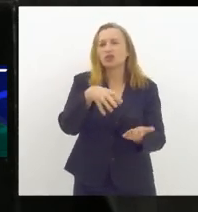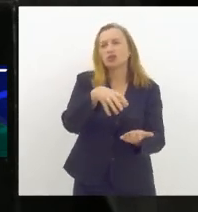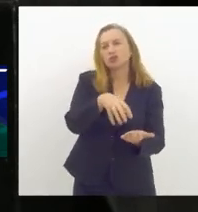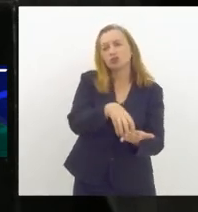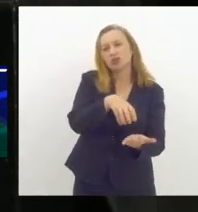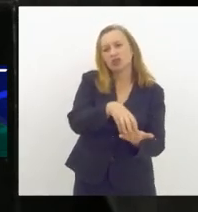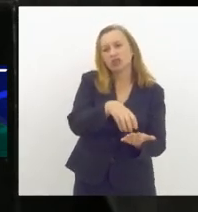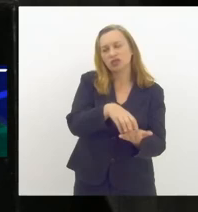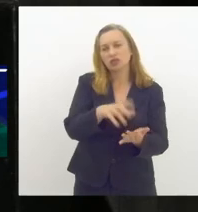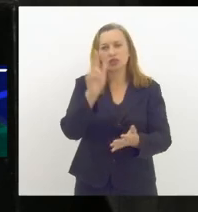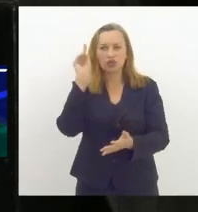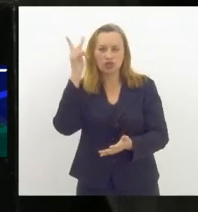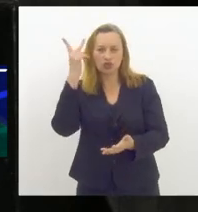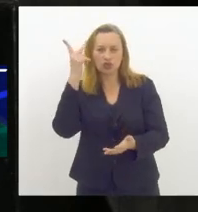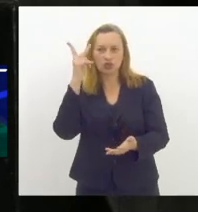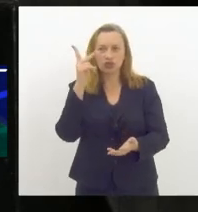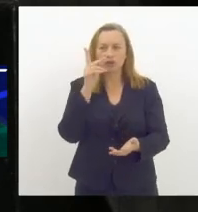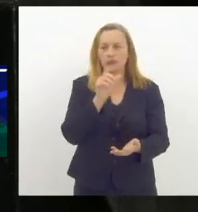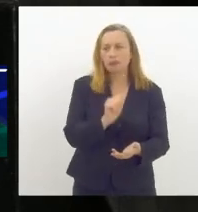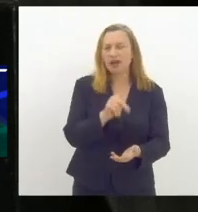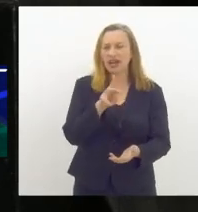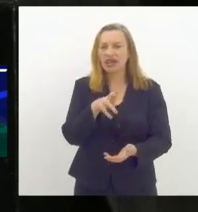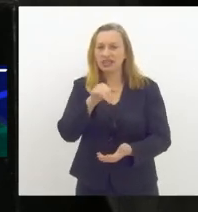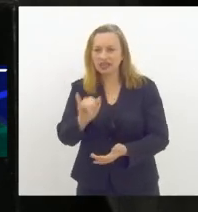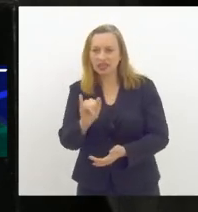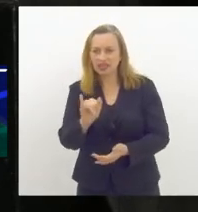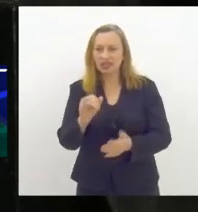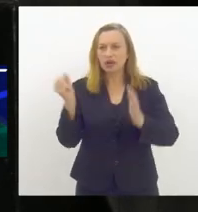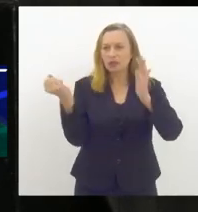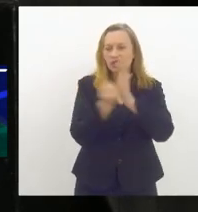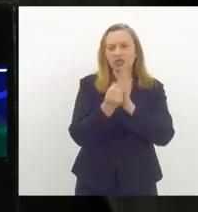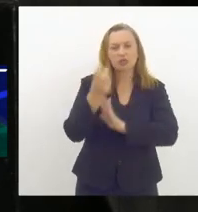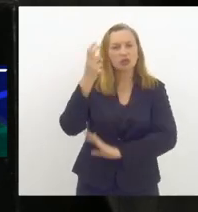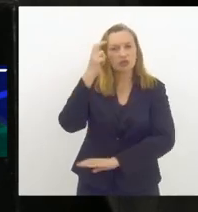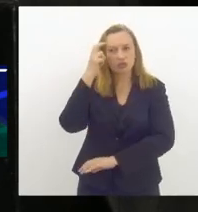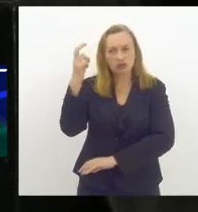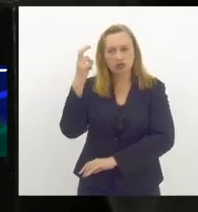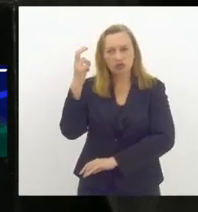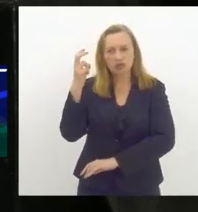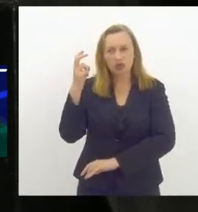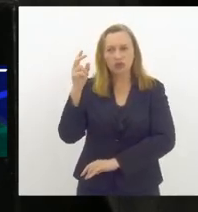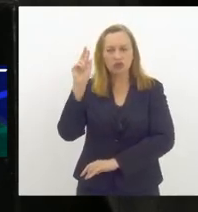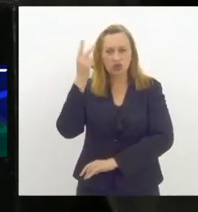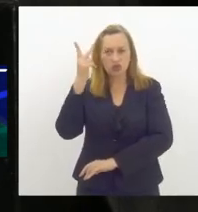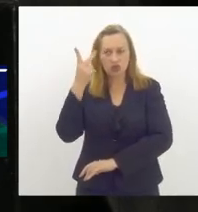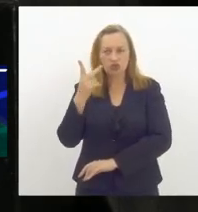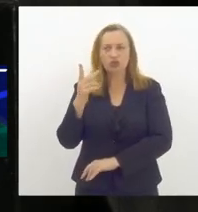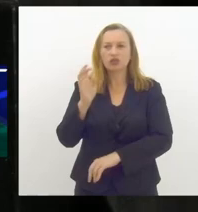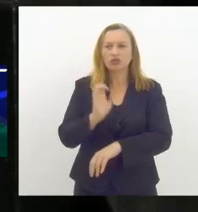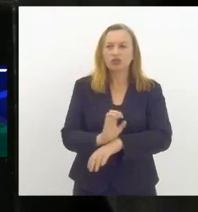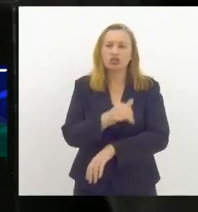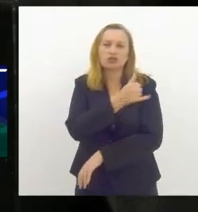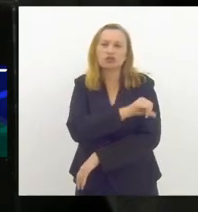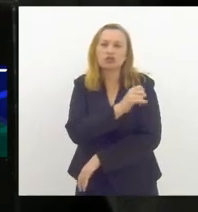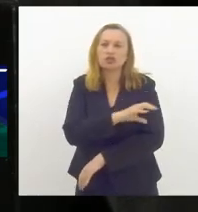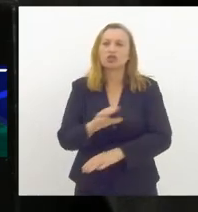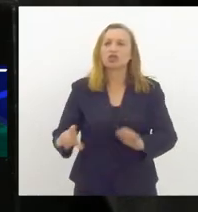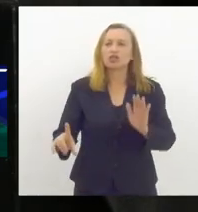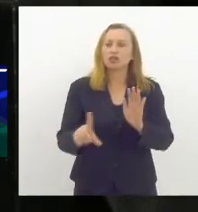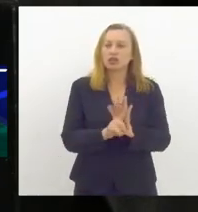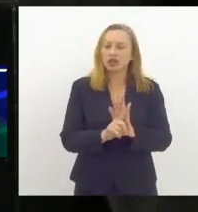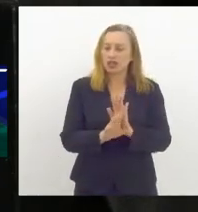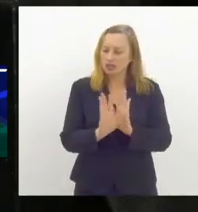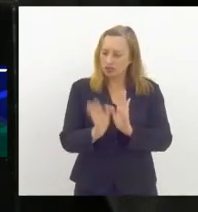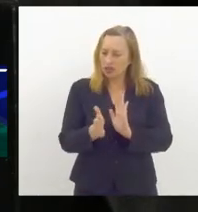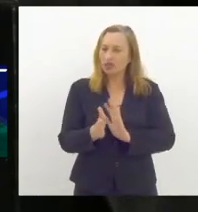como patrimônio cultural imaterial do Estado do Rio de Janeiro a lei entrou em vigor ou está em